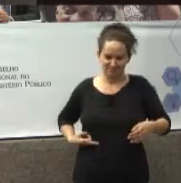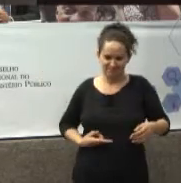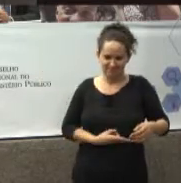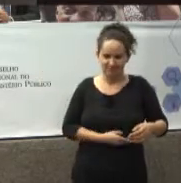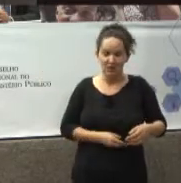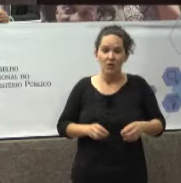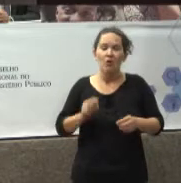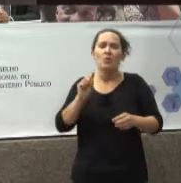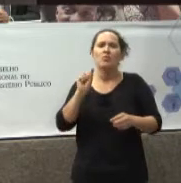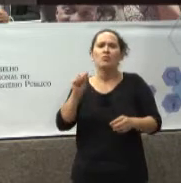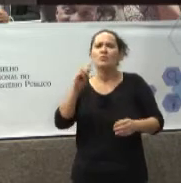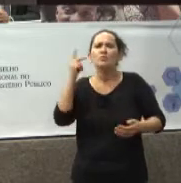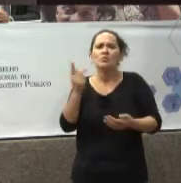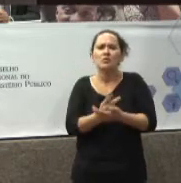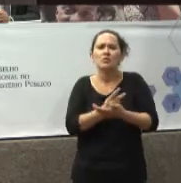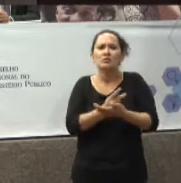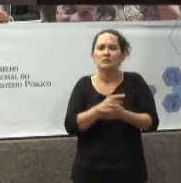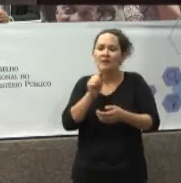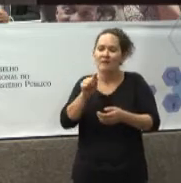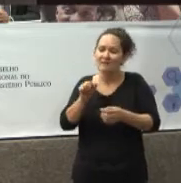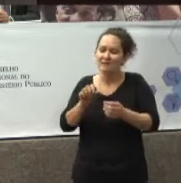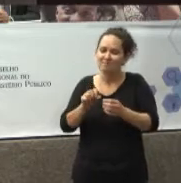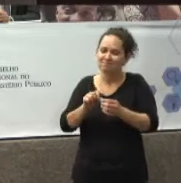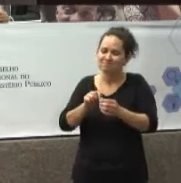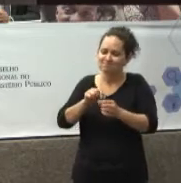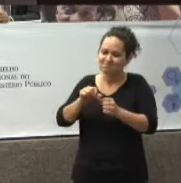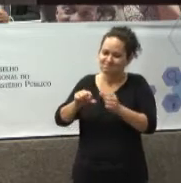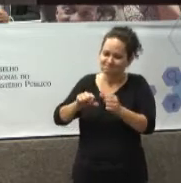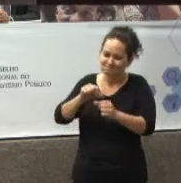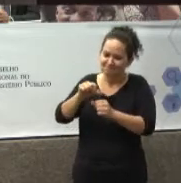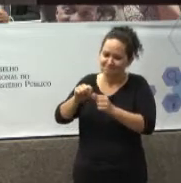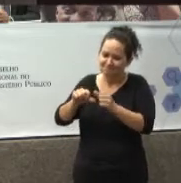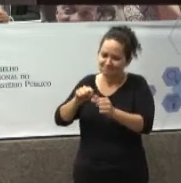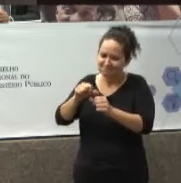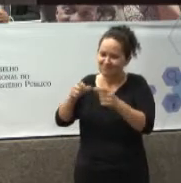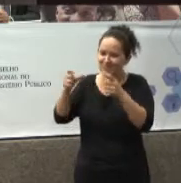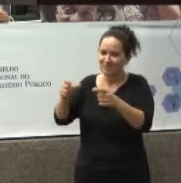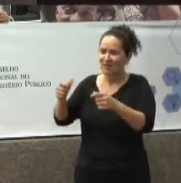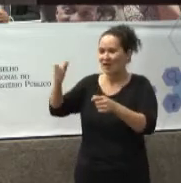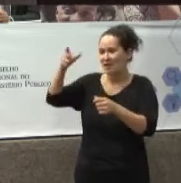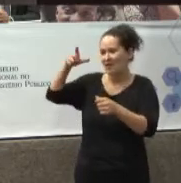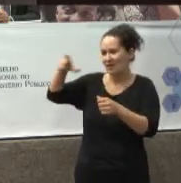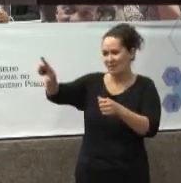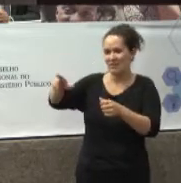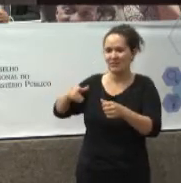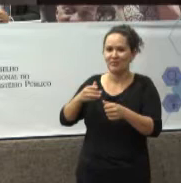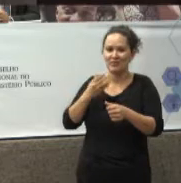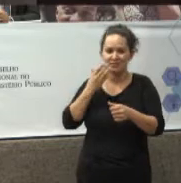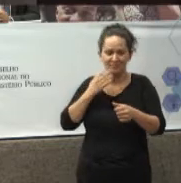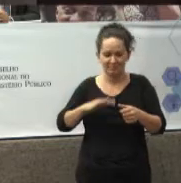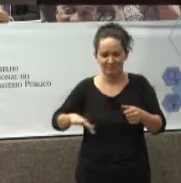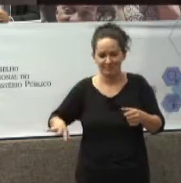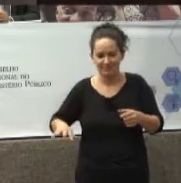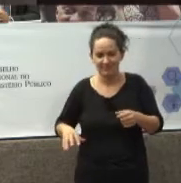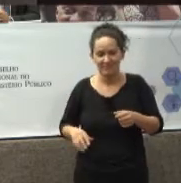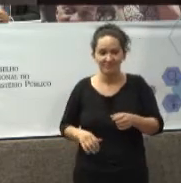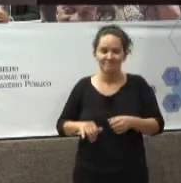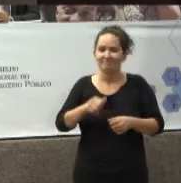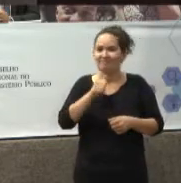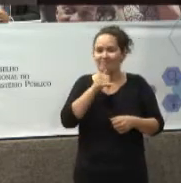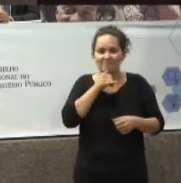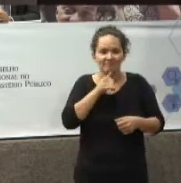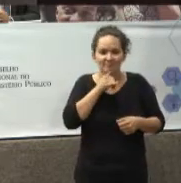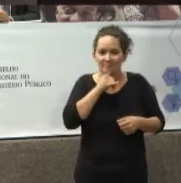tirada da sala entrou a outra bebê no lugar infelizmente a segunda bebê abebê que